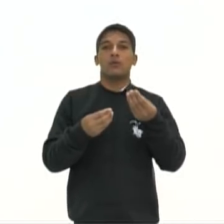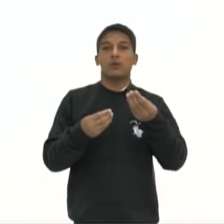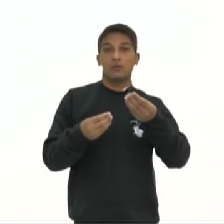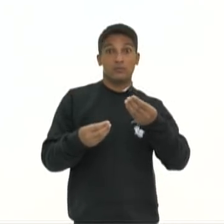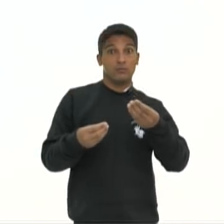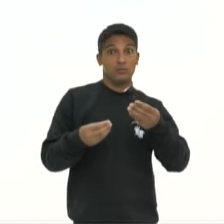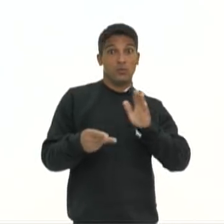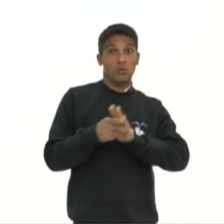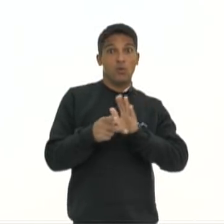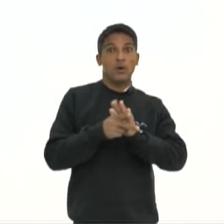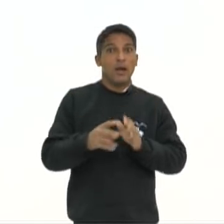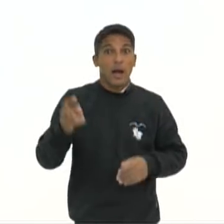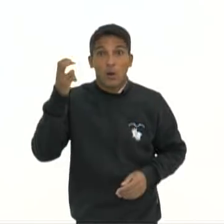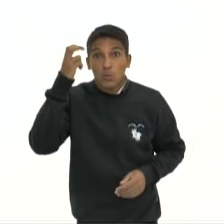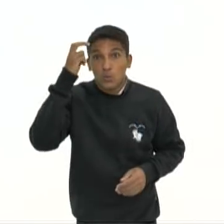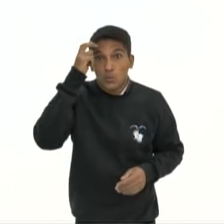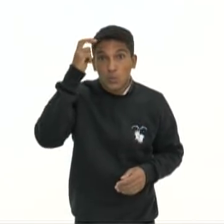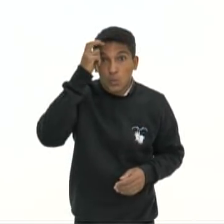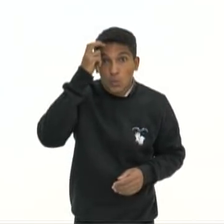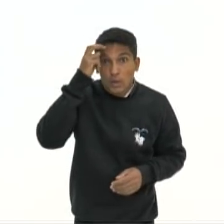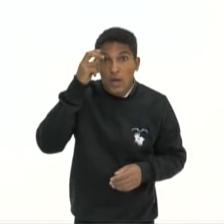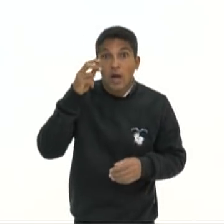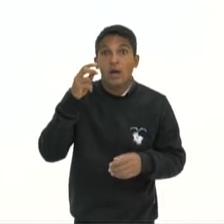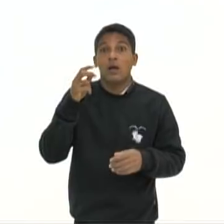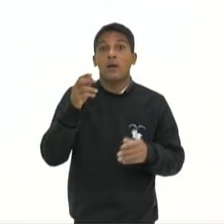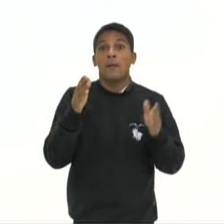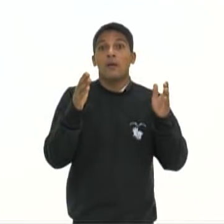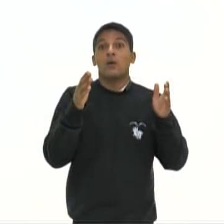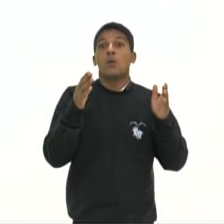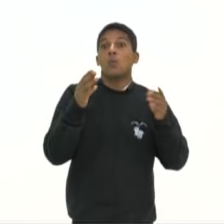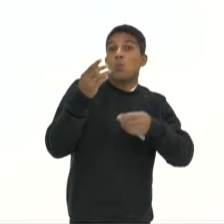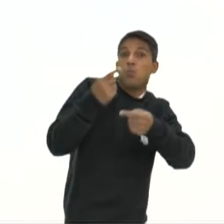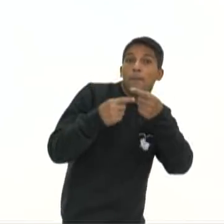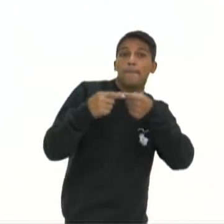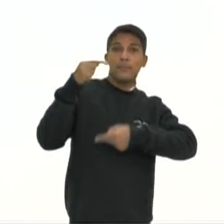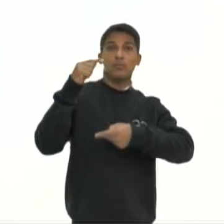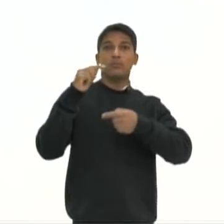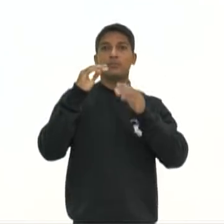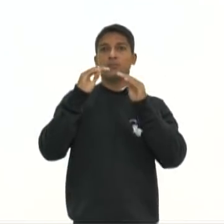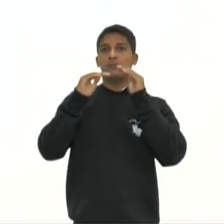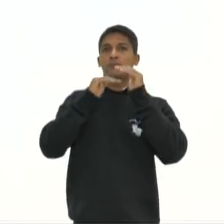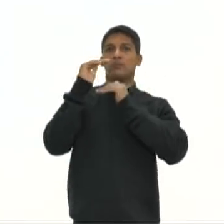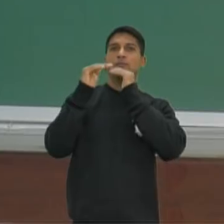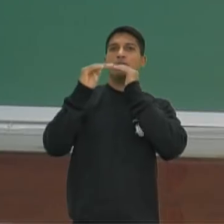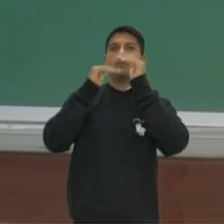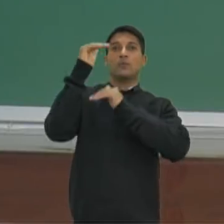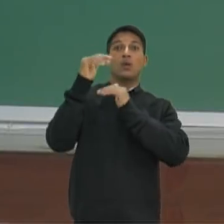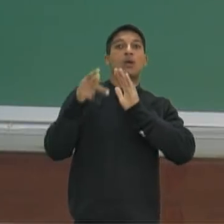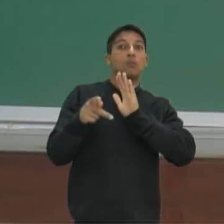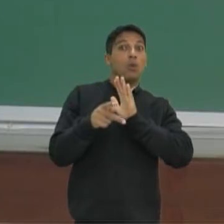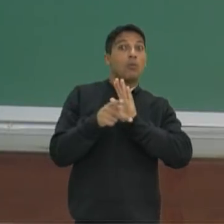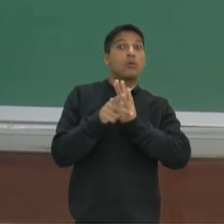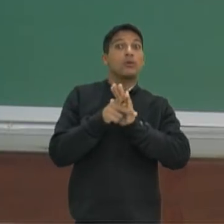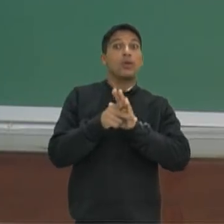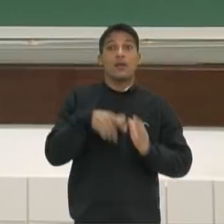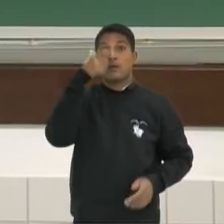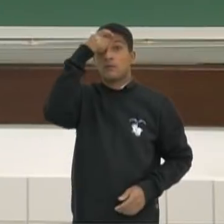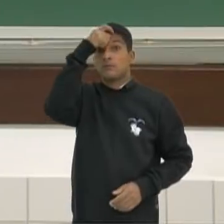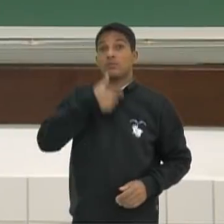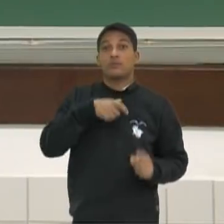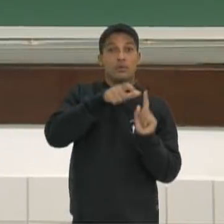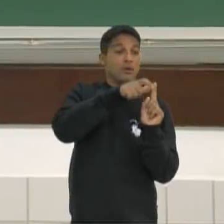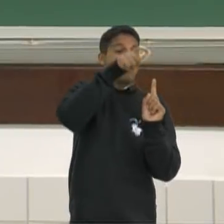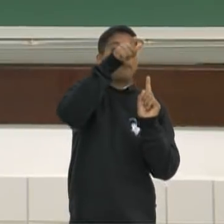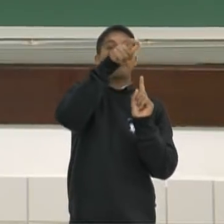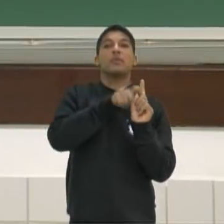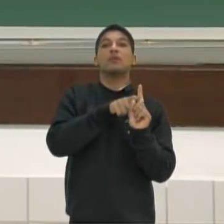Idade Média ela ia se desenvolvendo, principalmente através das mentalidades. Essa aula